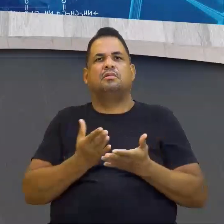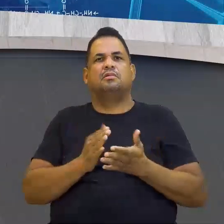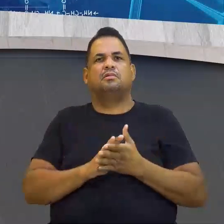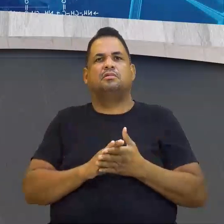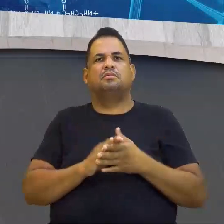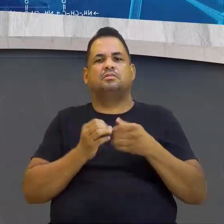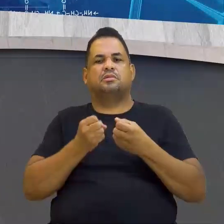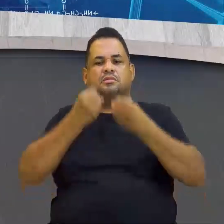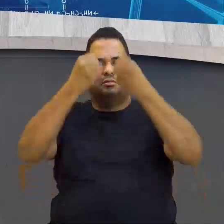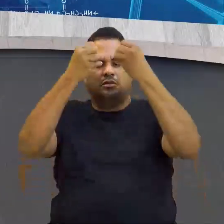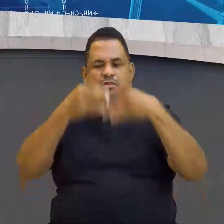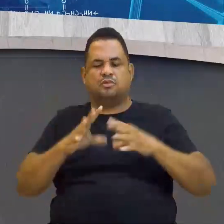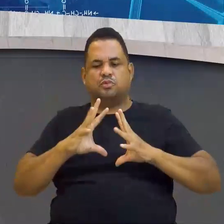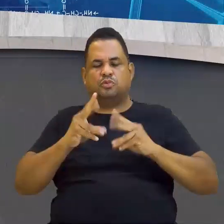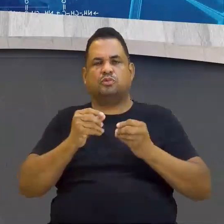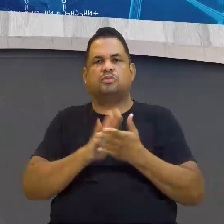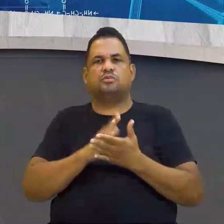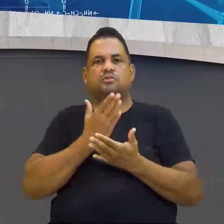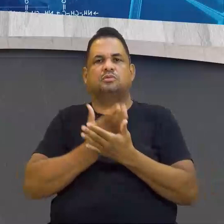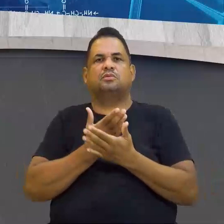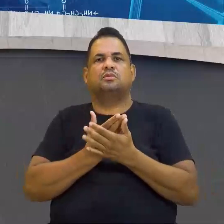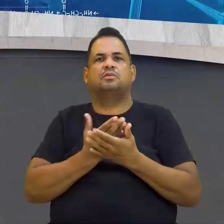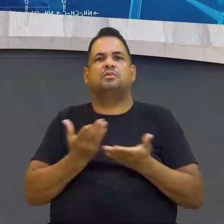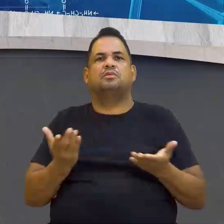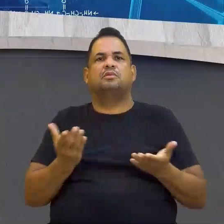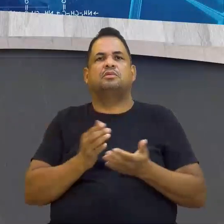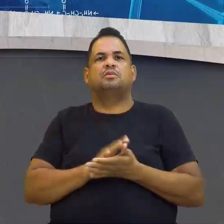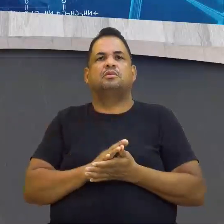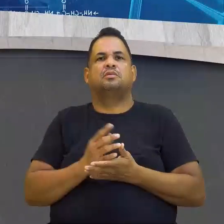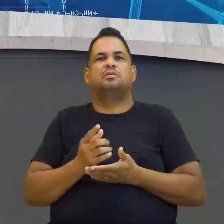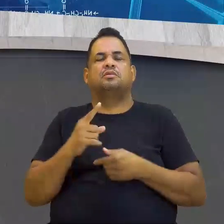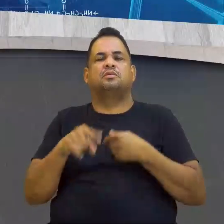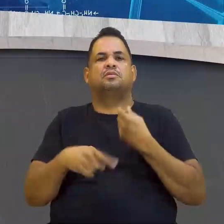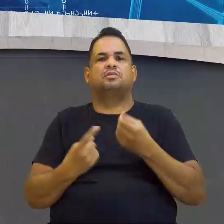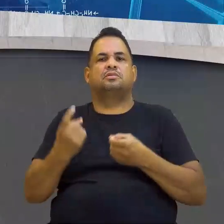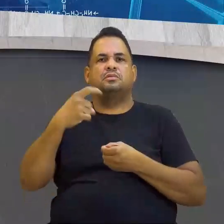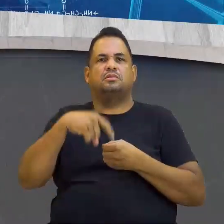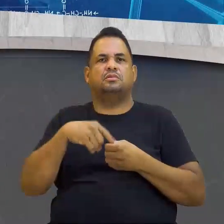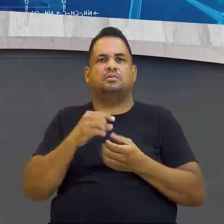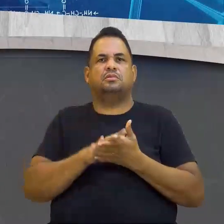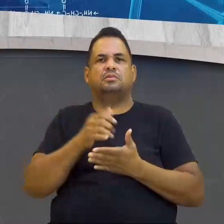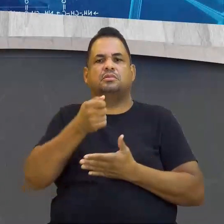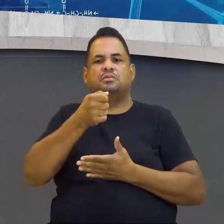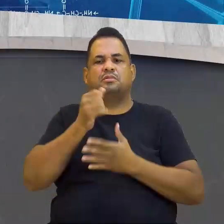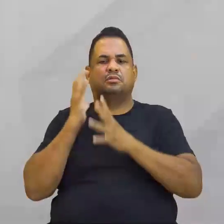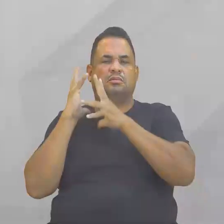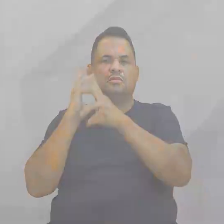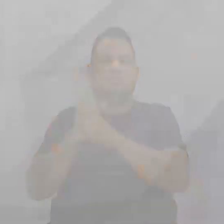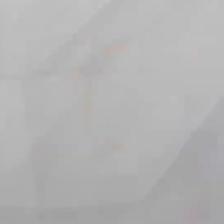abordando tudo que nós trabalhamos na nossa aula. Então, a gente vem já já com a revisão.